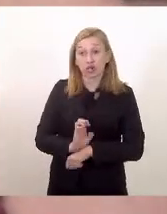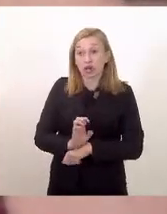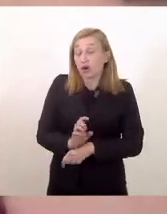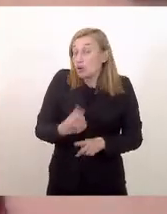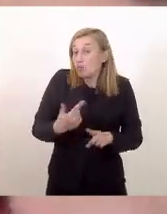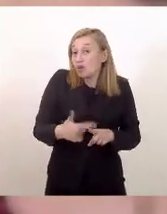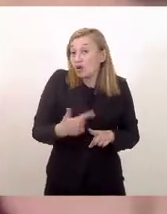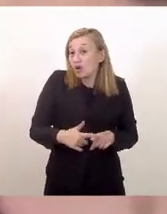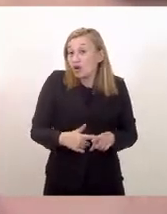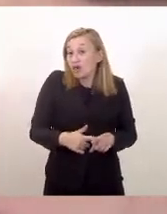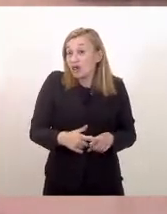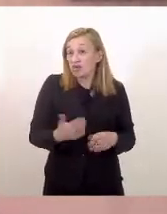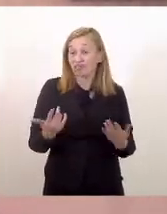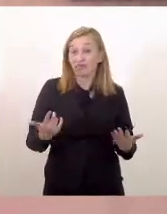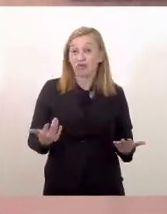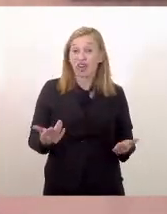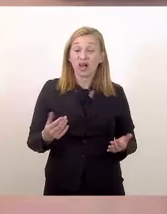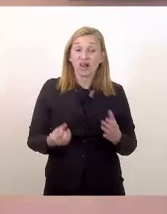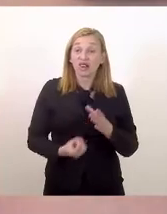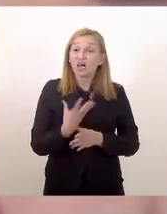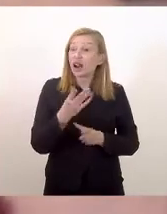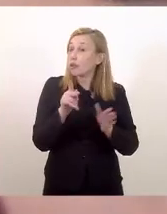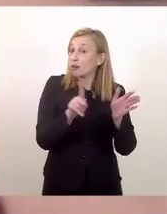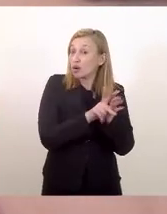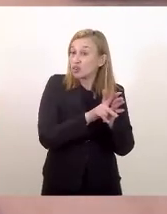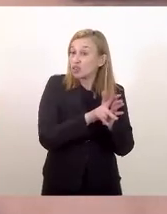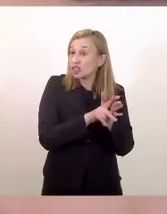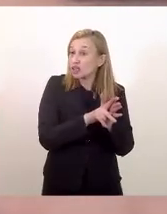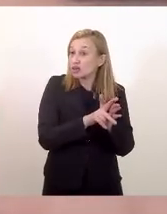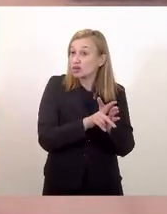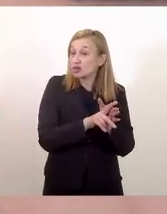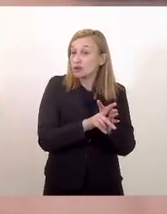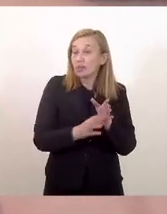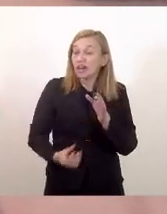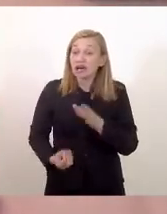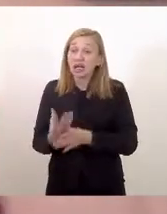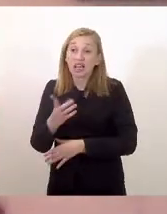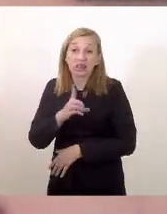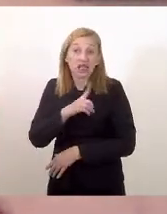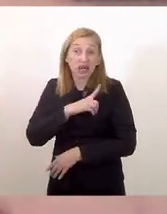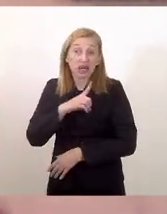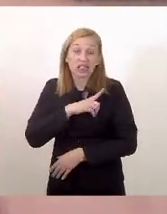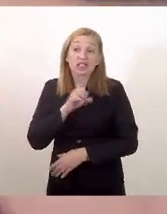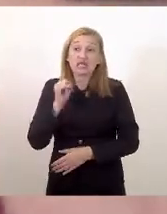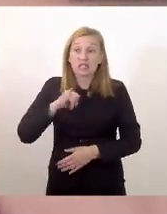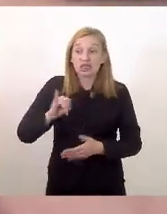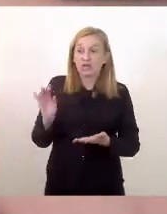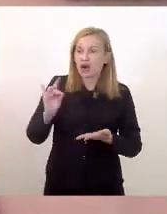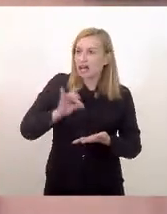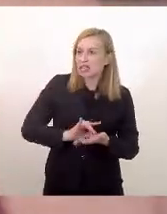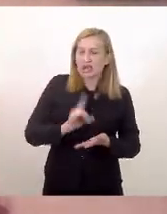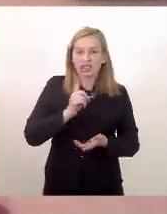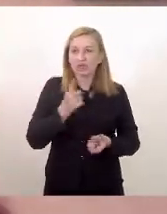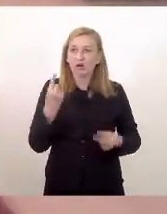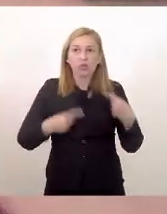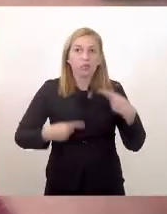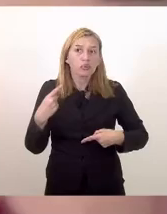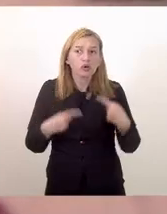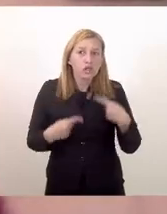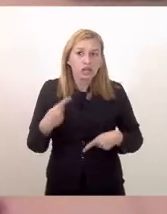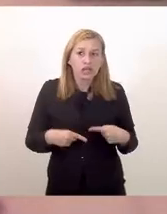não adianta nada a gente fazer projeto aqui para que se criem DEANs, se isso não é uma realidade, não é uma política que